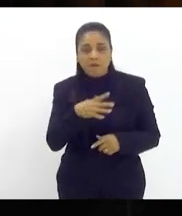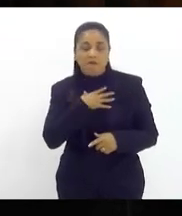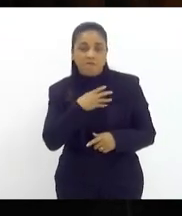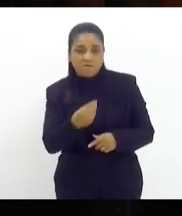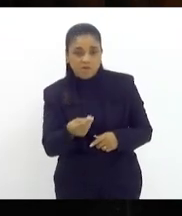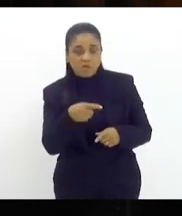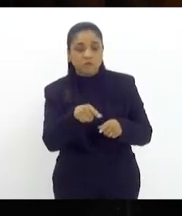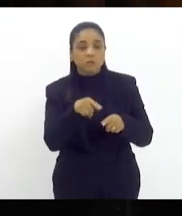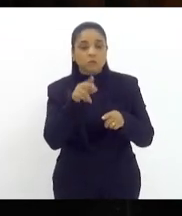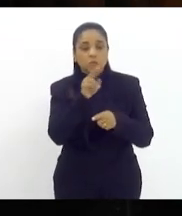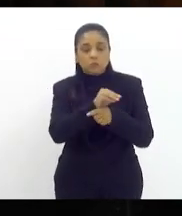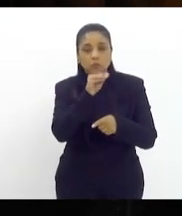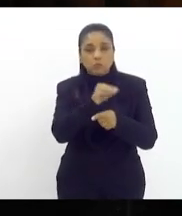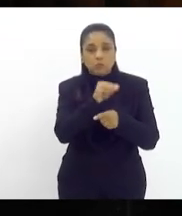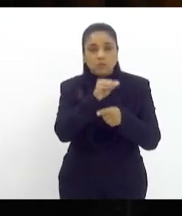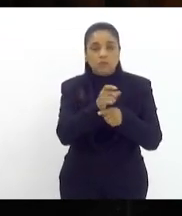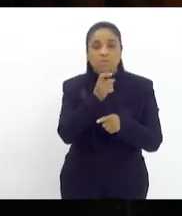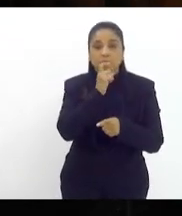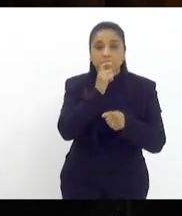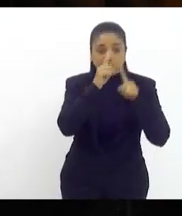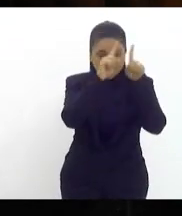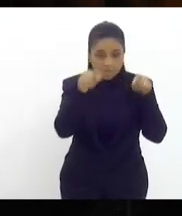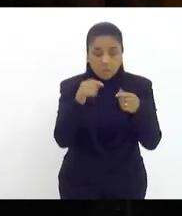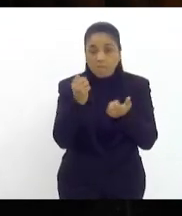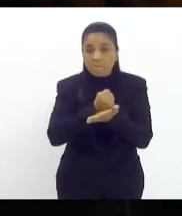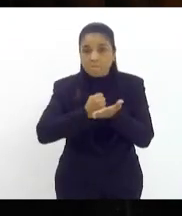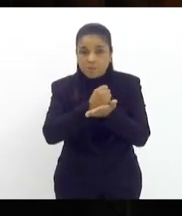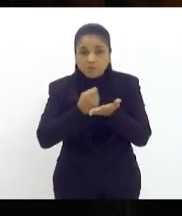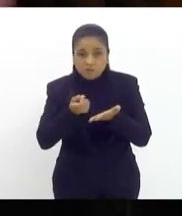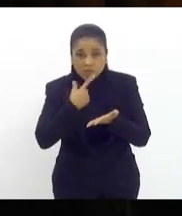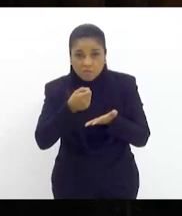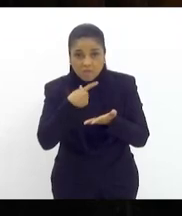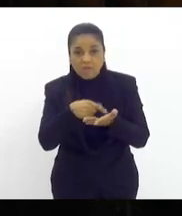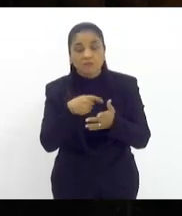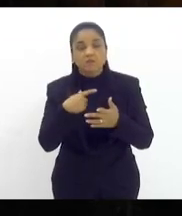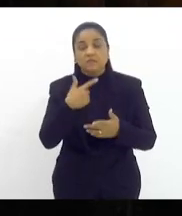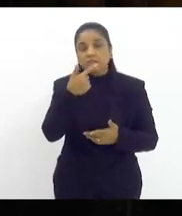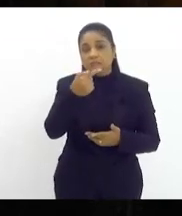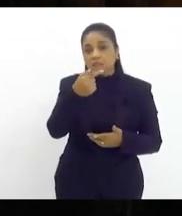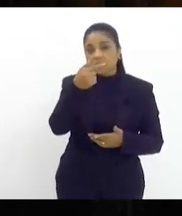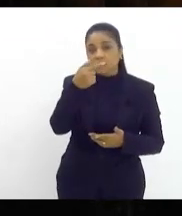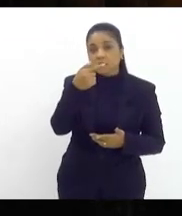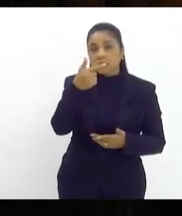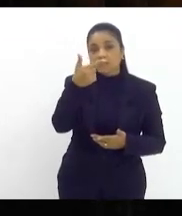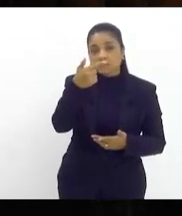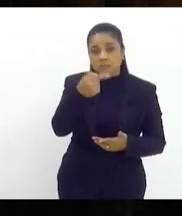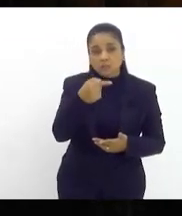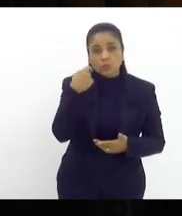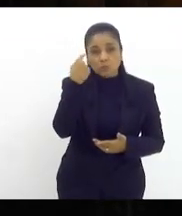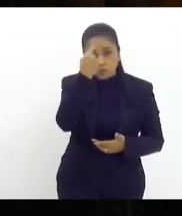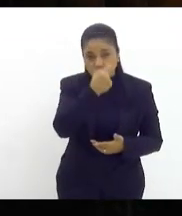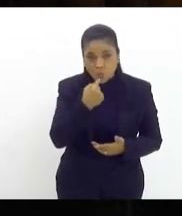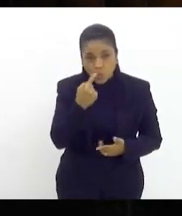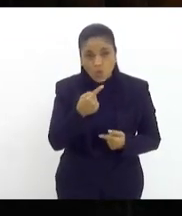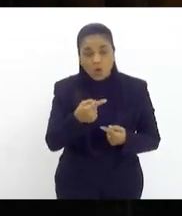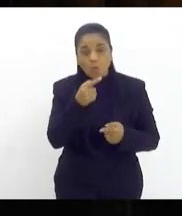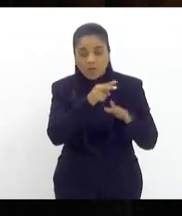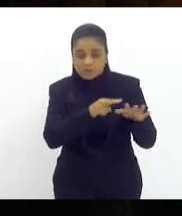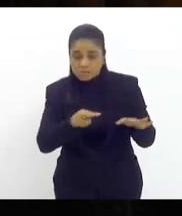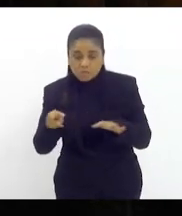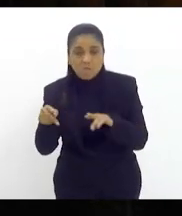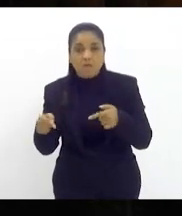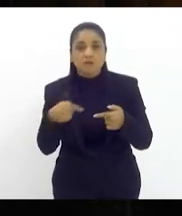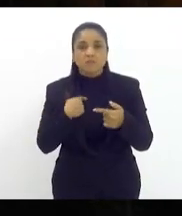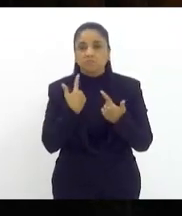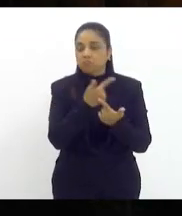maneira refrigerada fiquem desesperados por 72 uma semana 72 horas uma semana por conta de